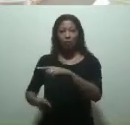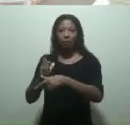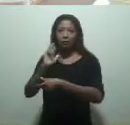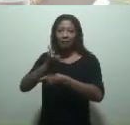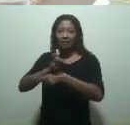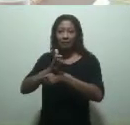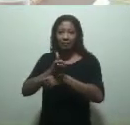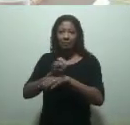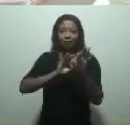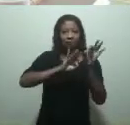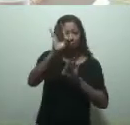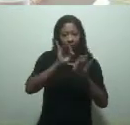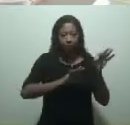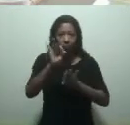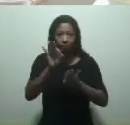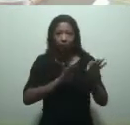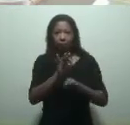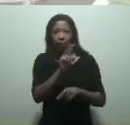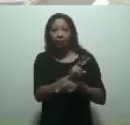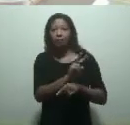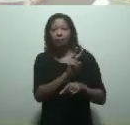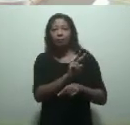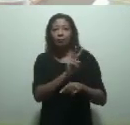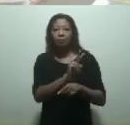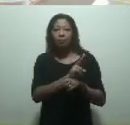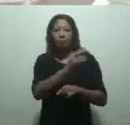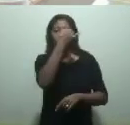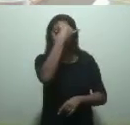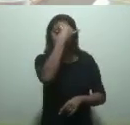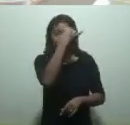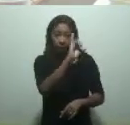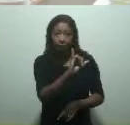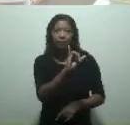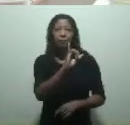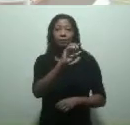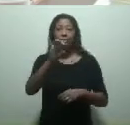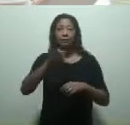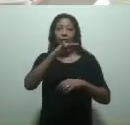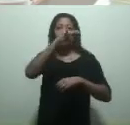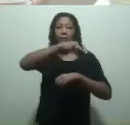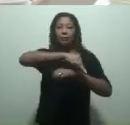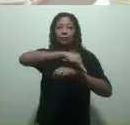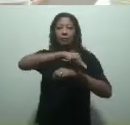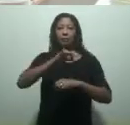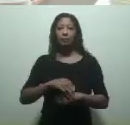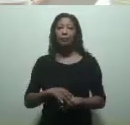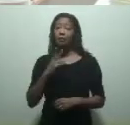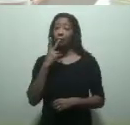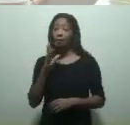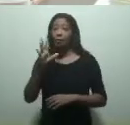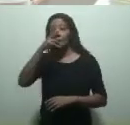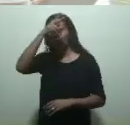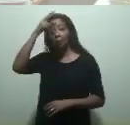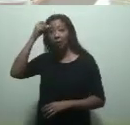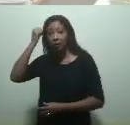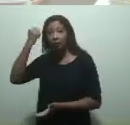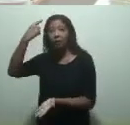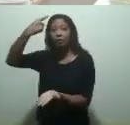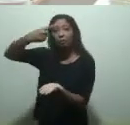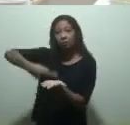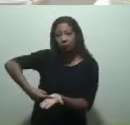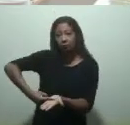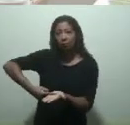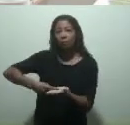medidas para o combate à dengue. Porém, afirmou que o prefeito não está cumprindo e, desta forma,